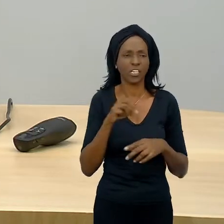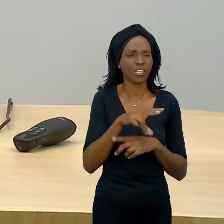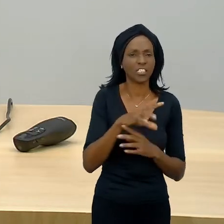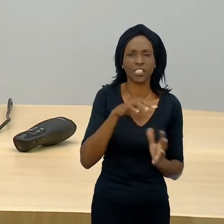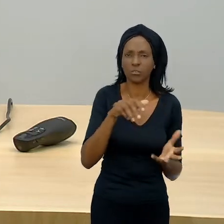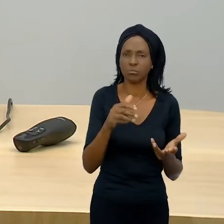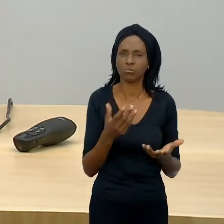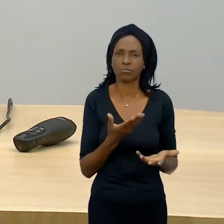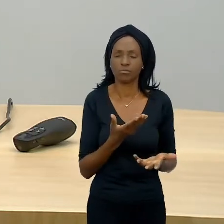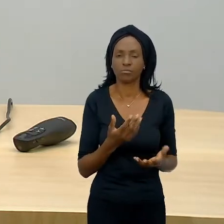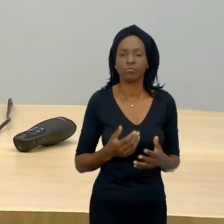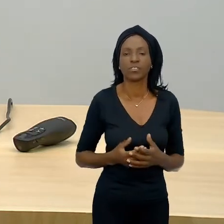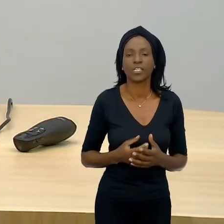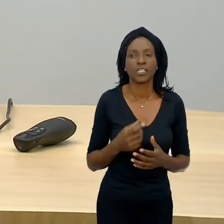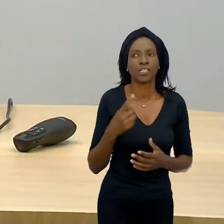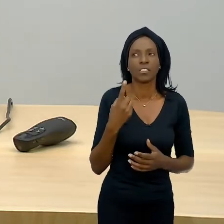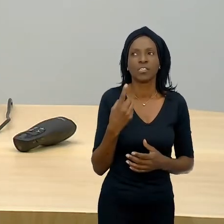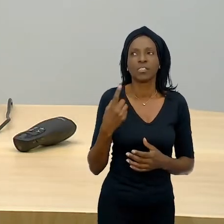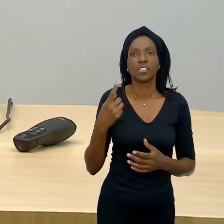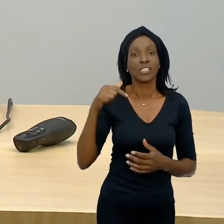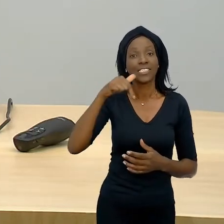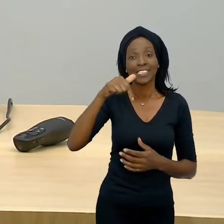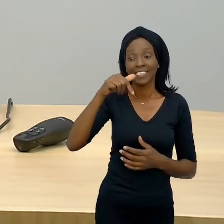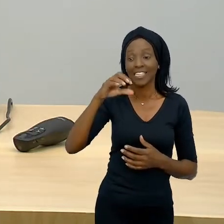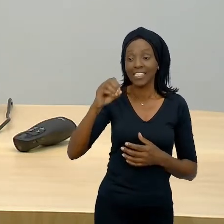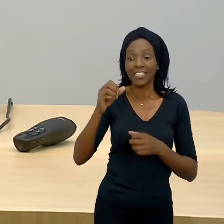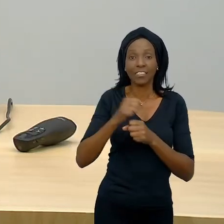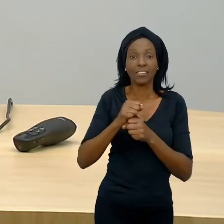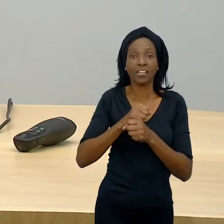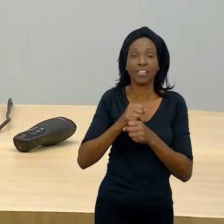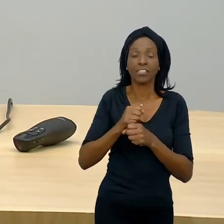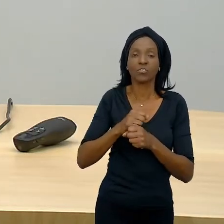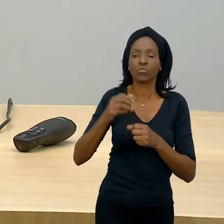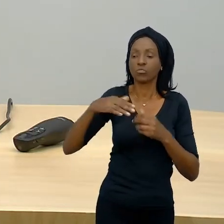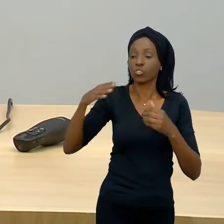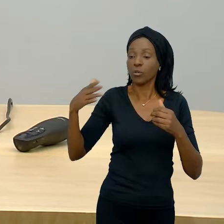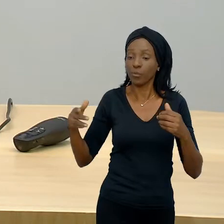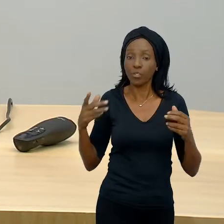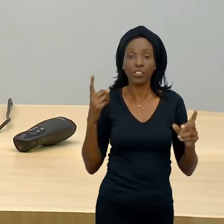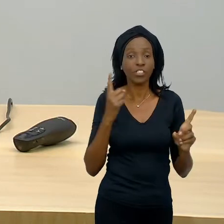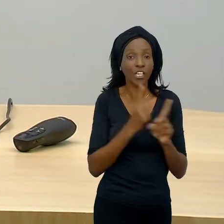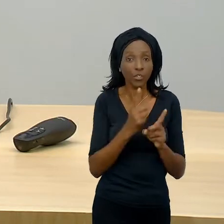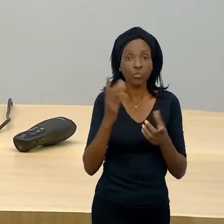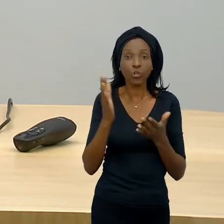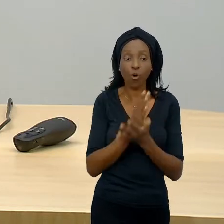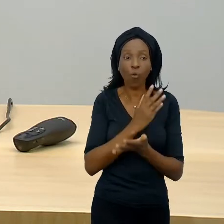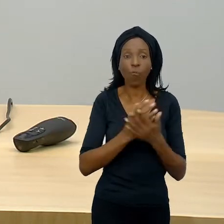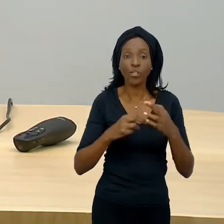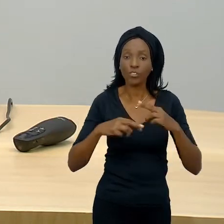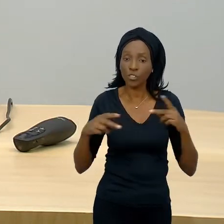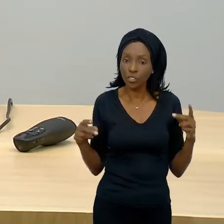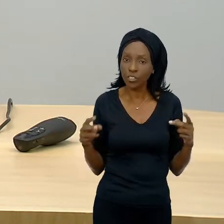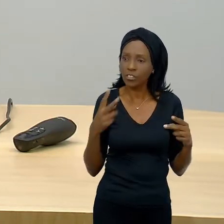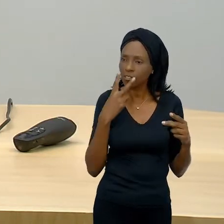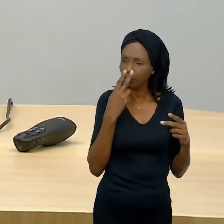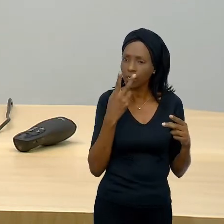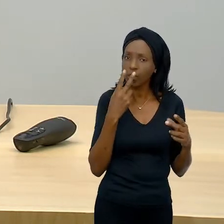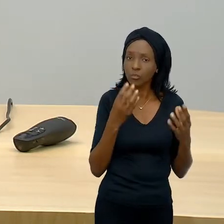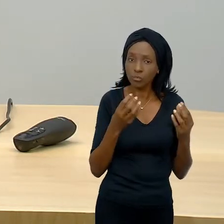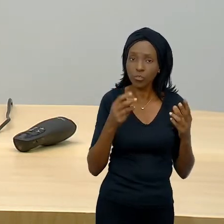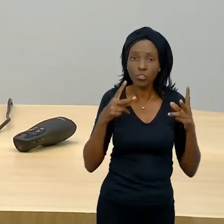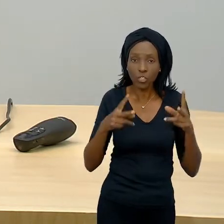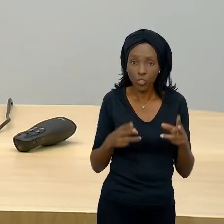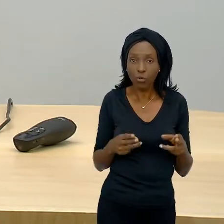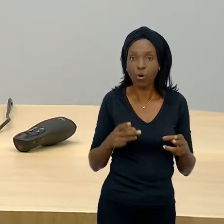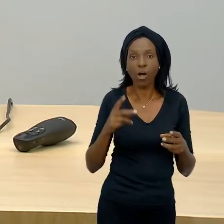E que 70 ou 80 anos depois a gente encontra alguns elementos que se parecem muitíssimo, né? com